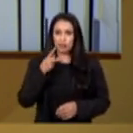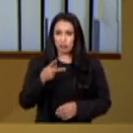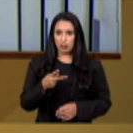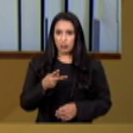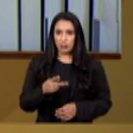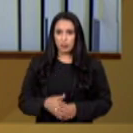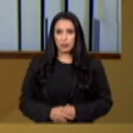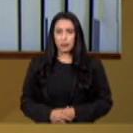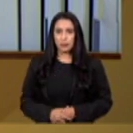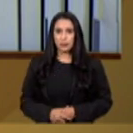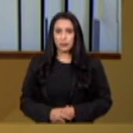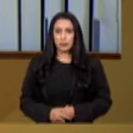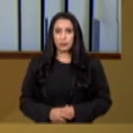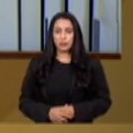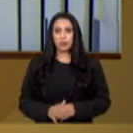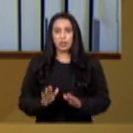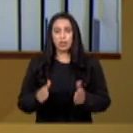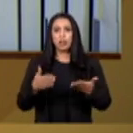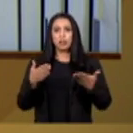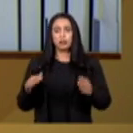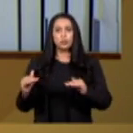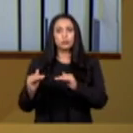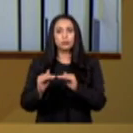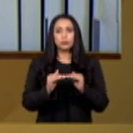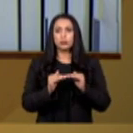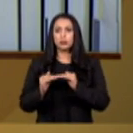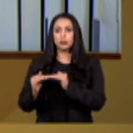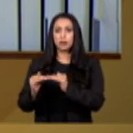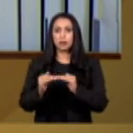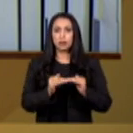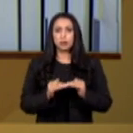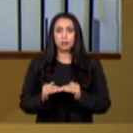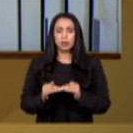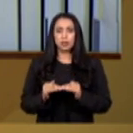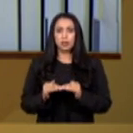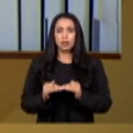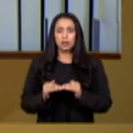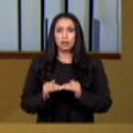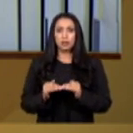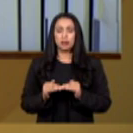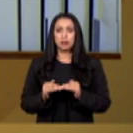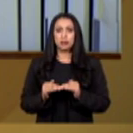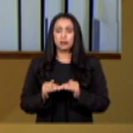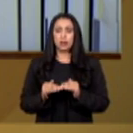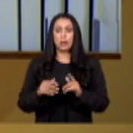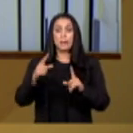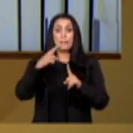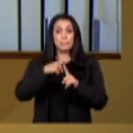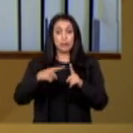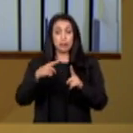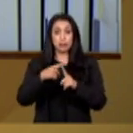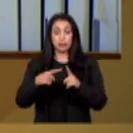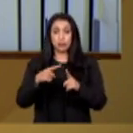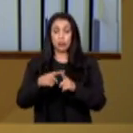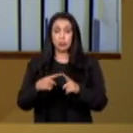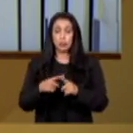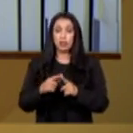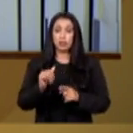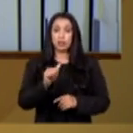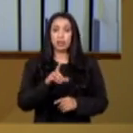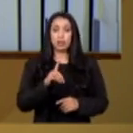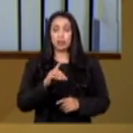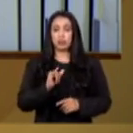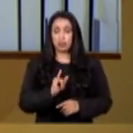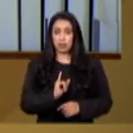palavra então eu proclamo que é unanimidade oi conhecida parcialmente da presente